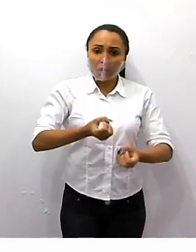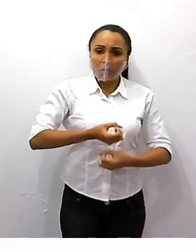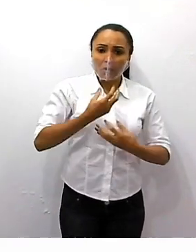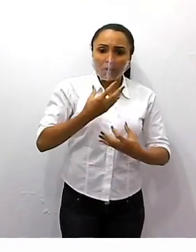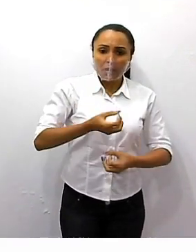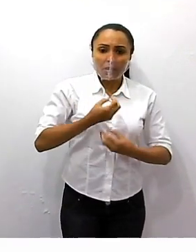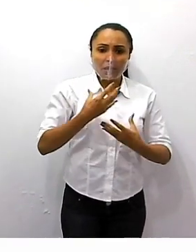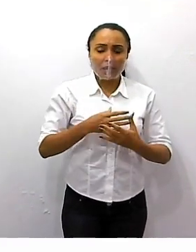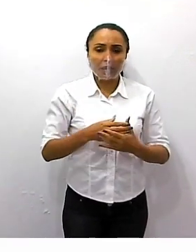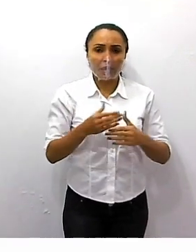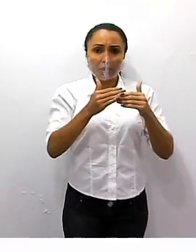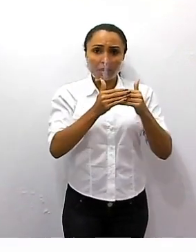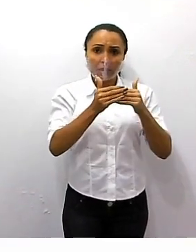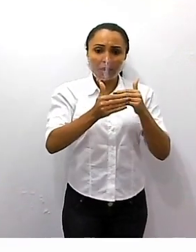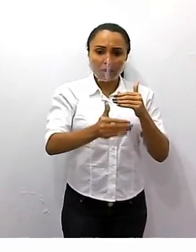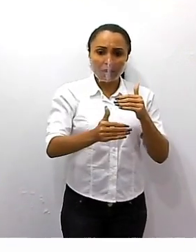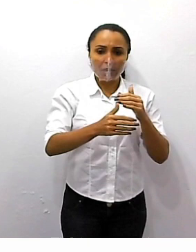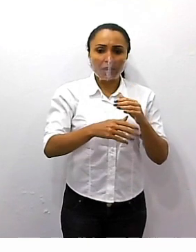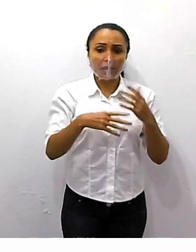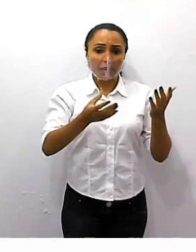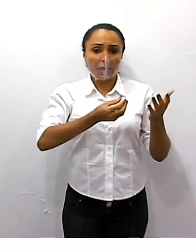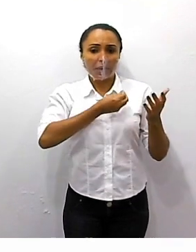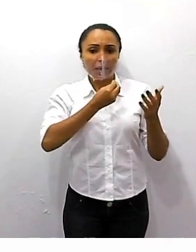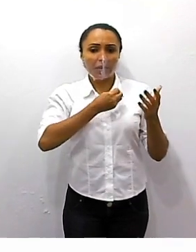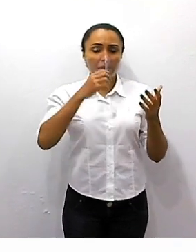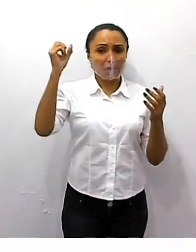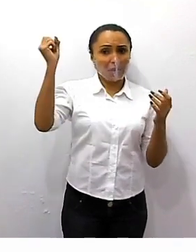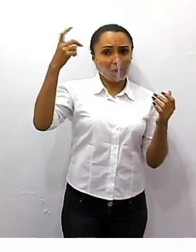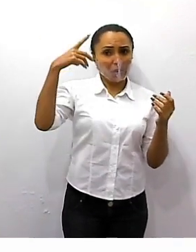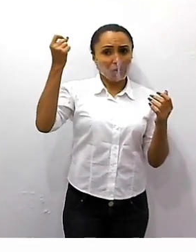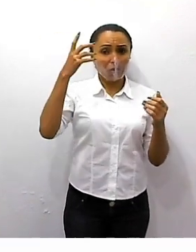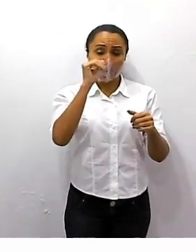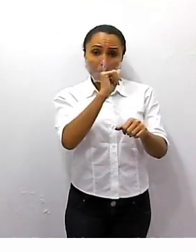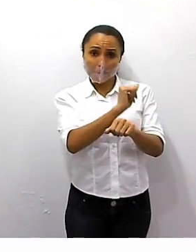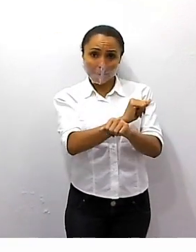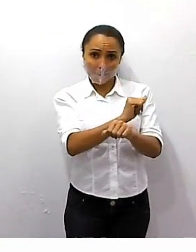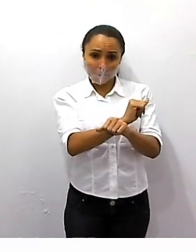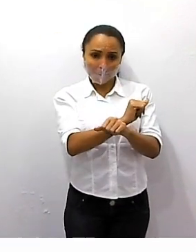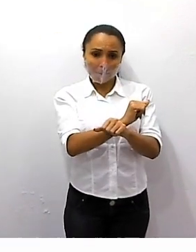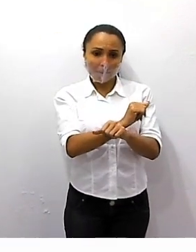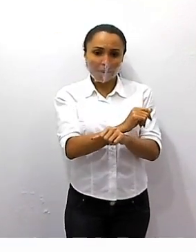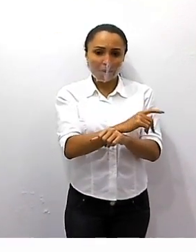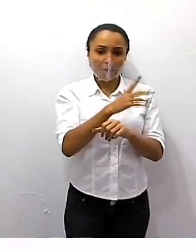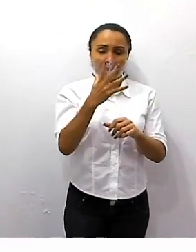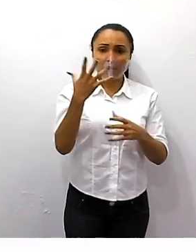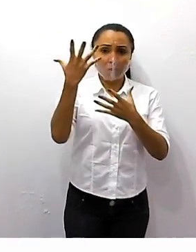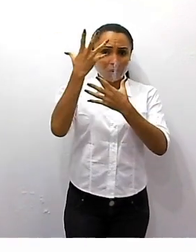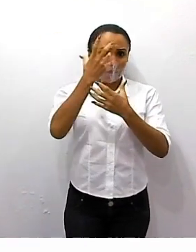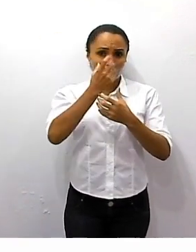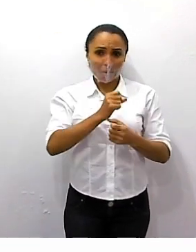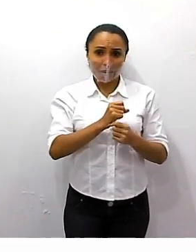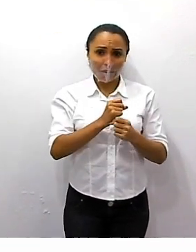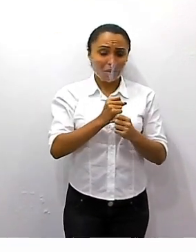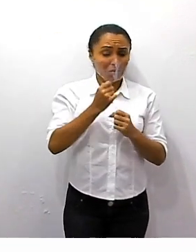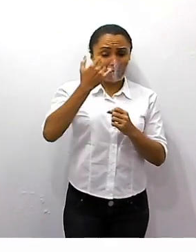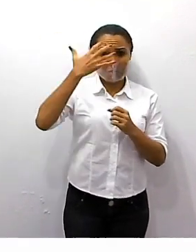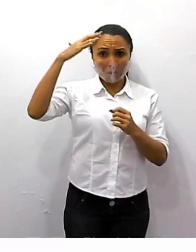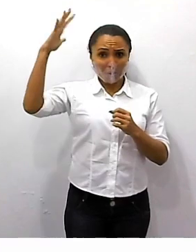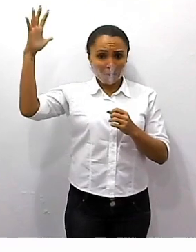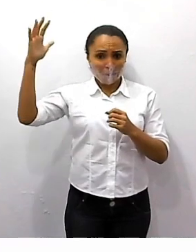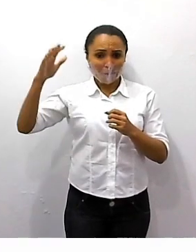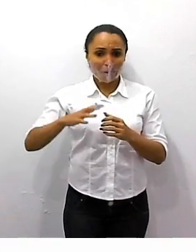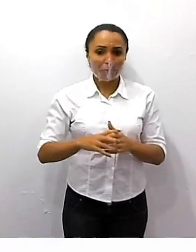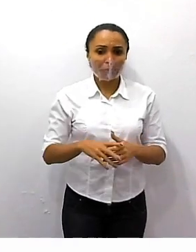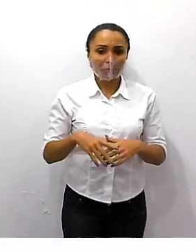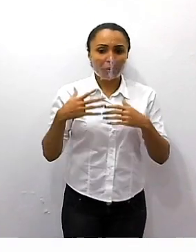poesia. Diante dela, a vida é um sol estático. Não aquece nem ilumina. Uma